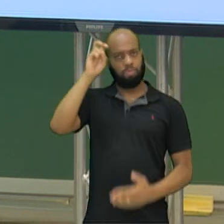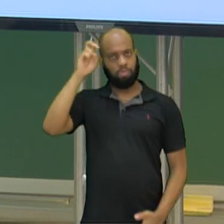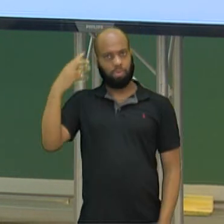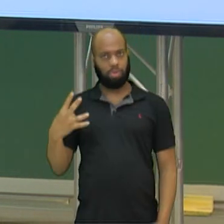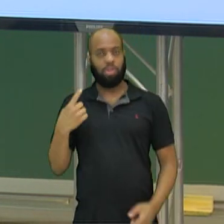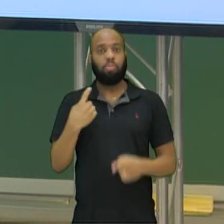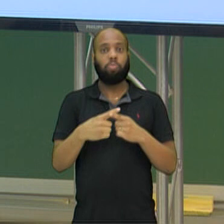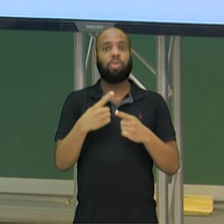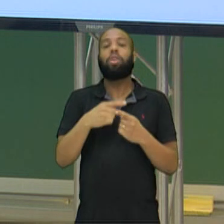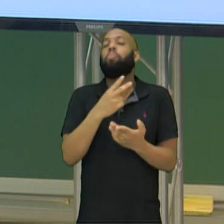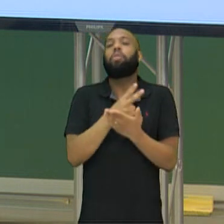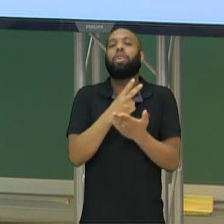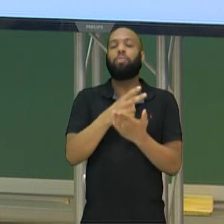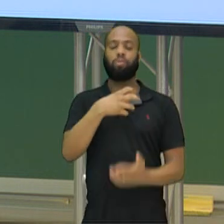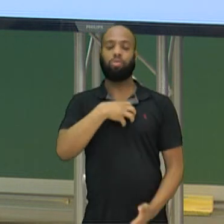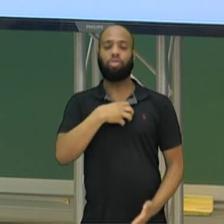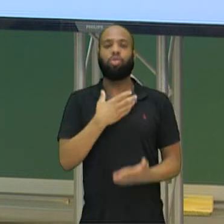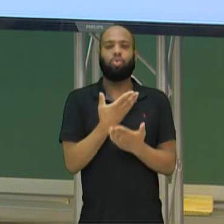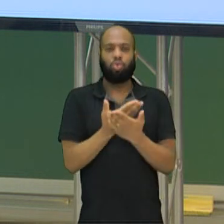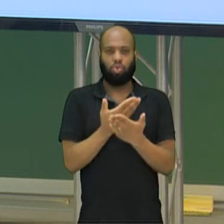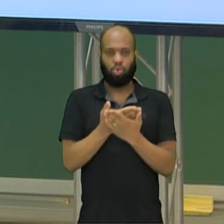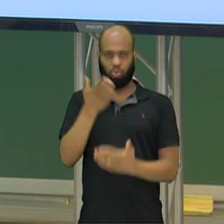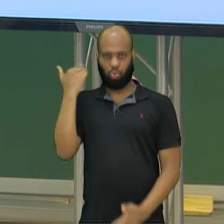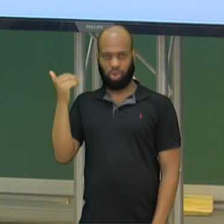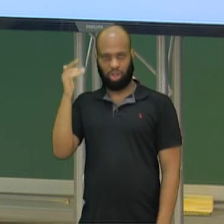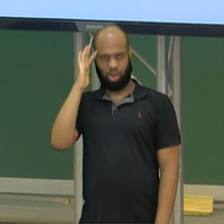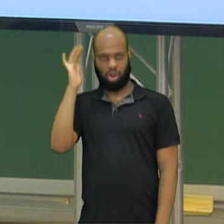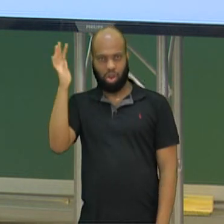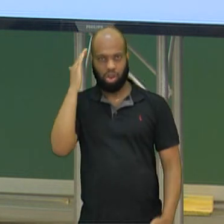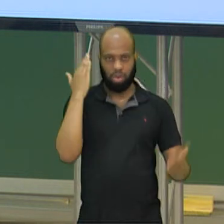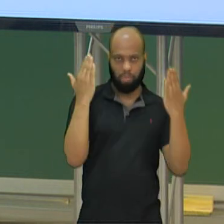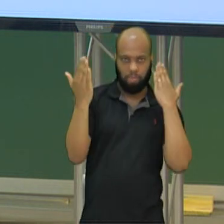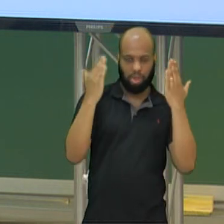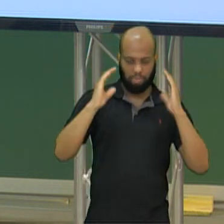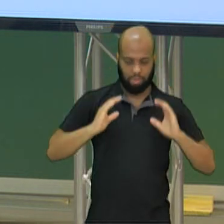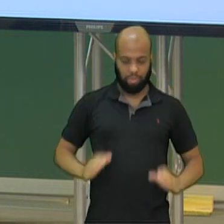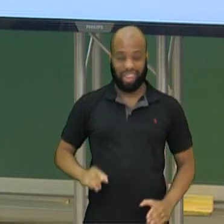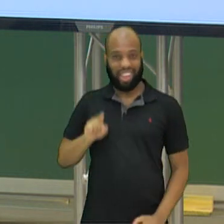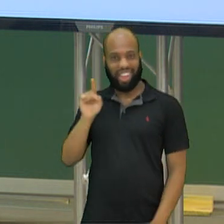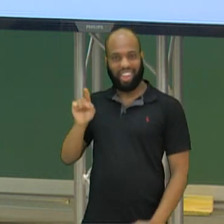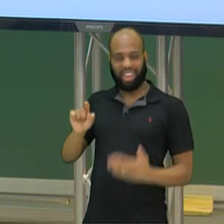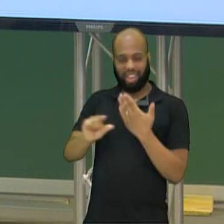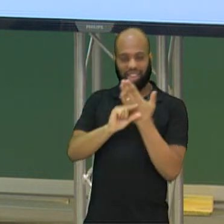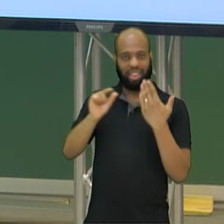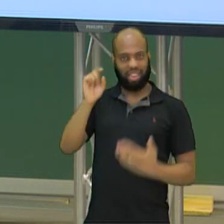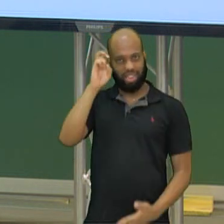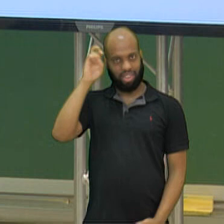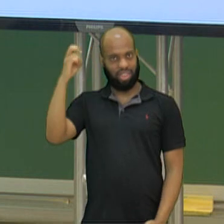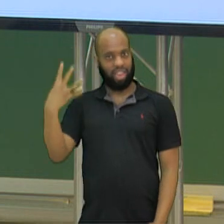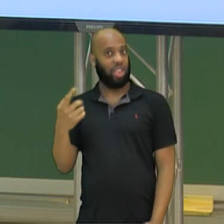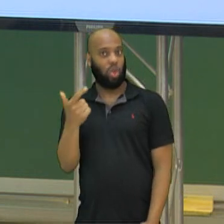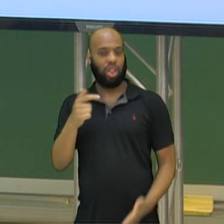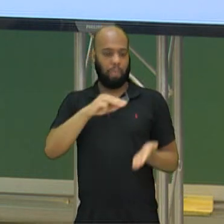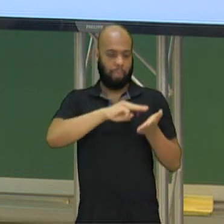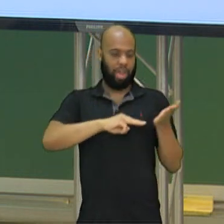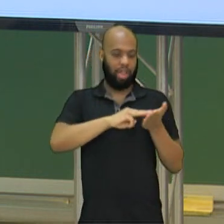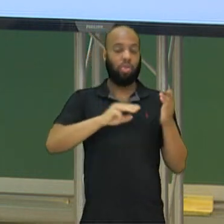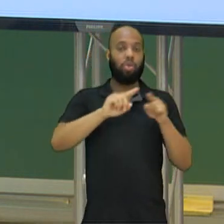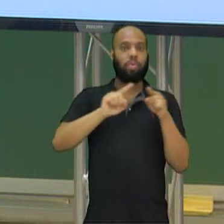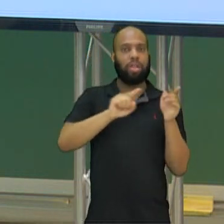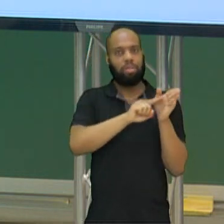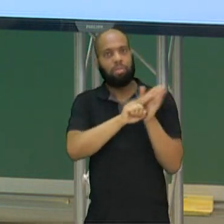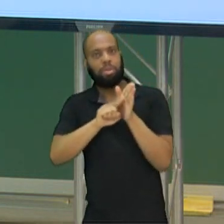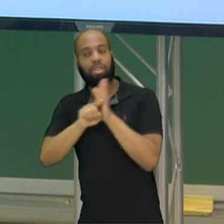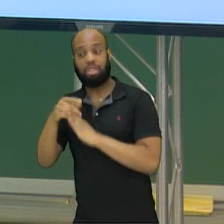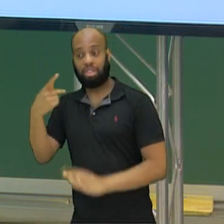behaviorismo, o Piaget não criou nenhum método educacional, não existe o método Piaget. As pesquisas de Piaget sobre como as